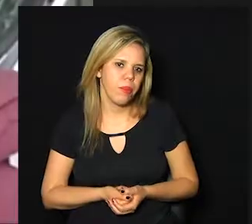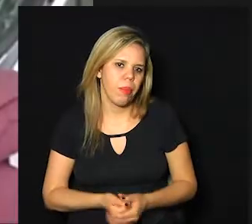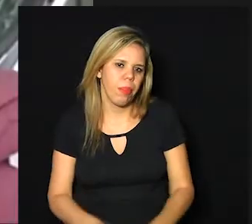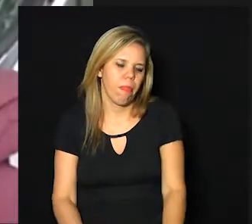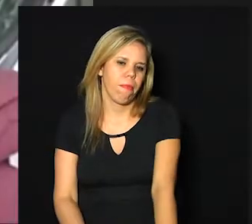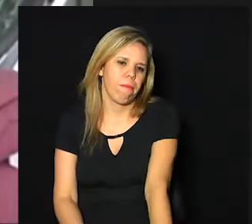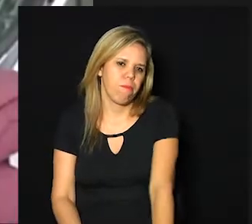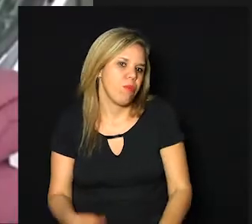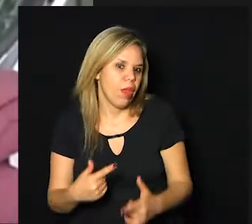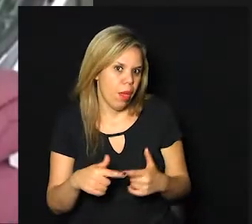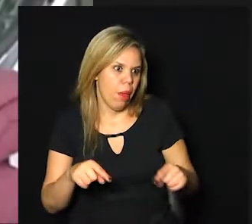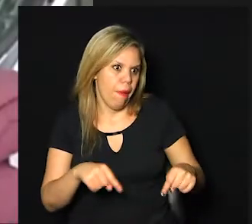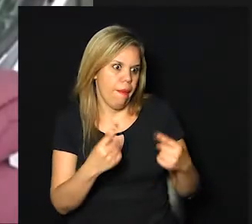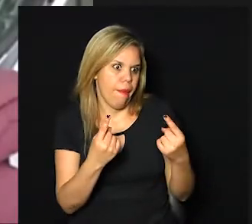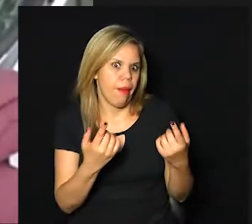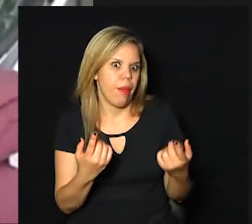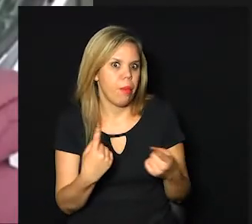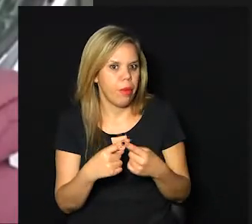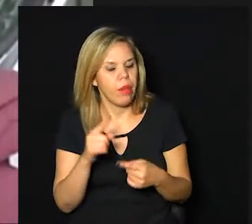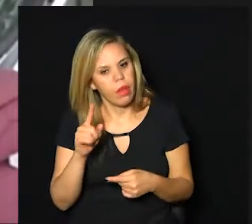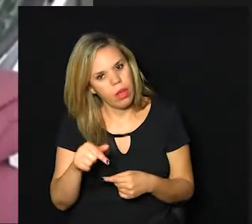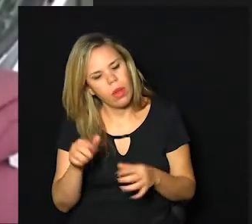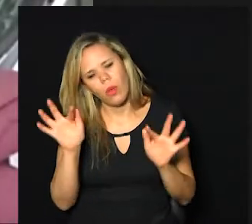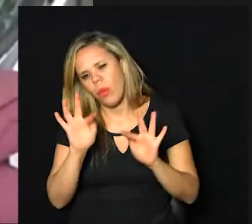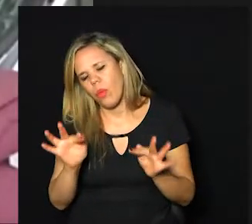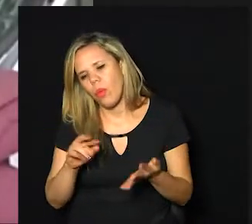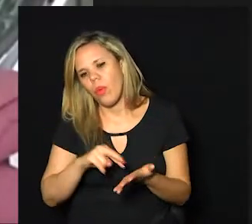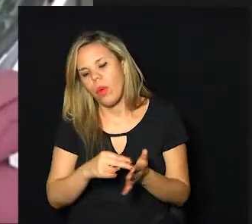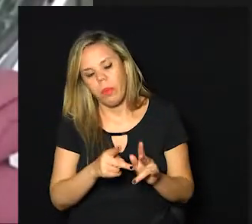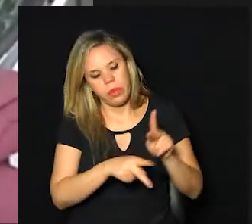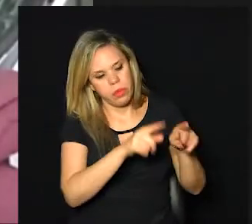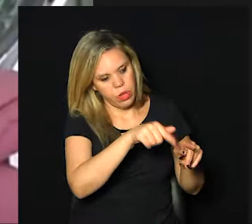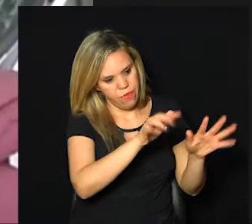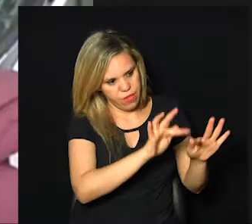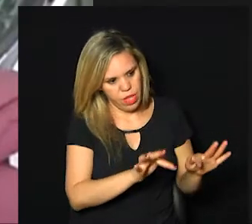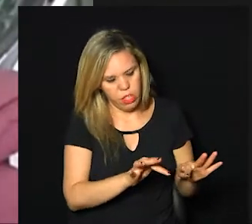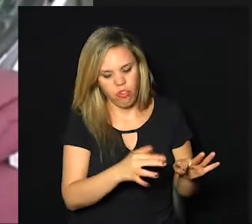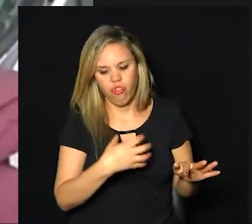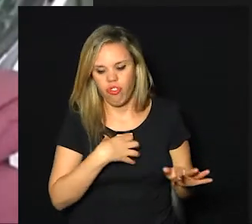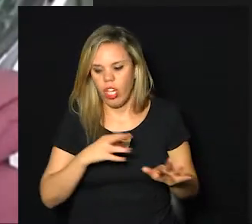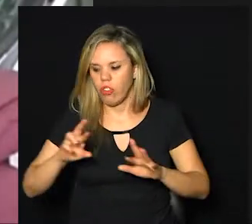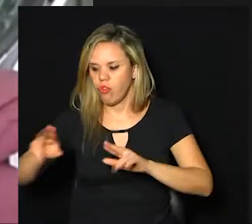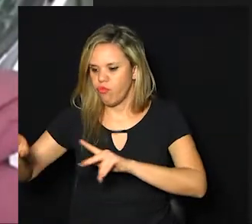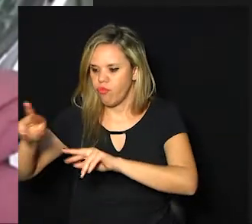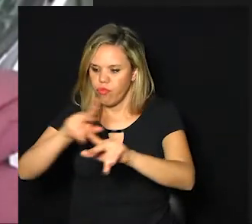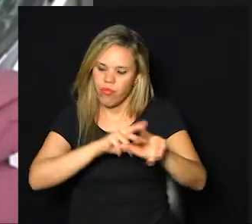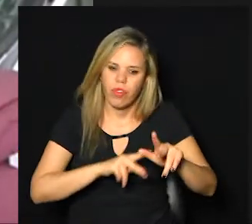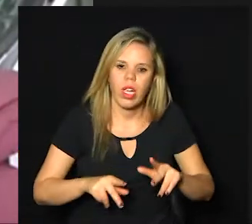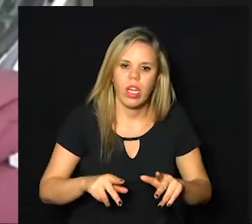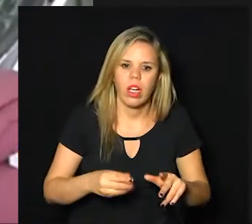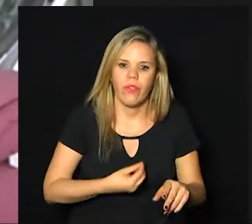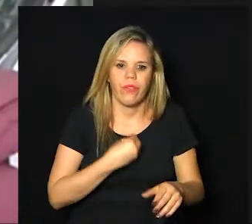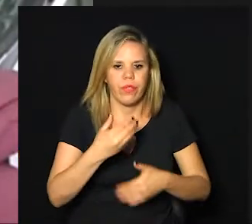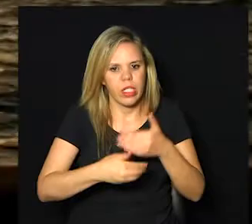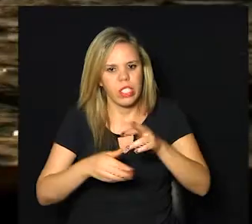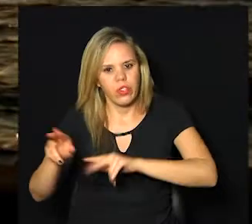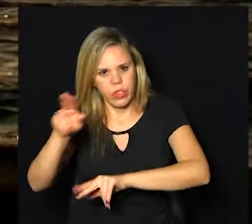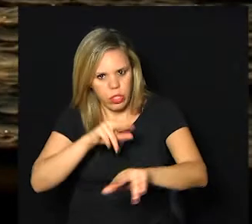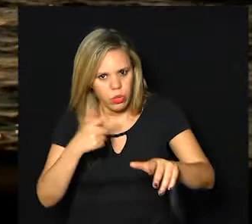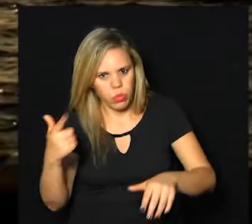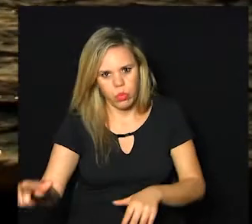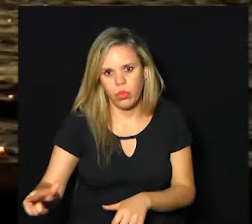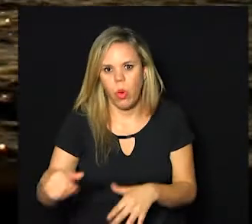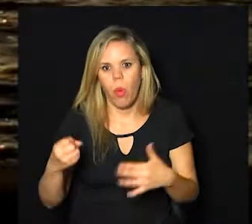um problema, é um desafio, porque o que é felicidade para um é para outro, a rotina de um é diferente do outro.